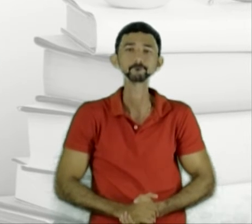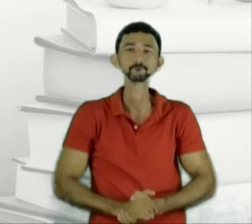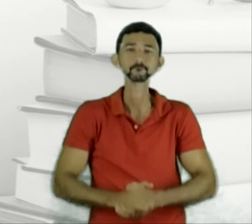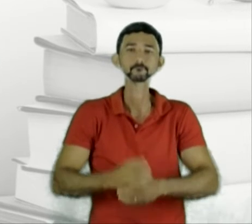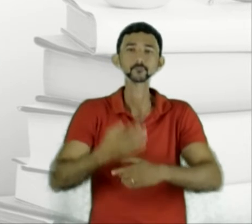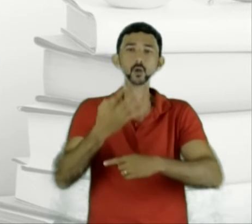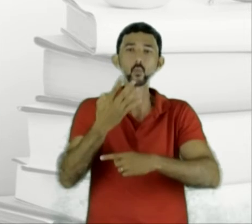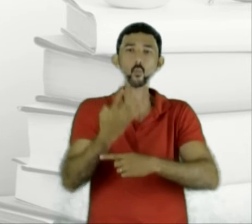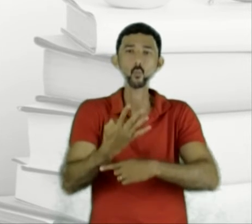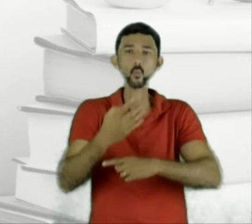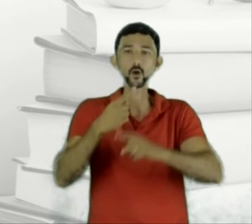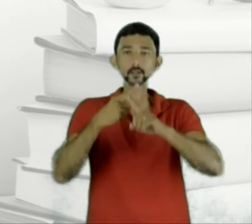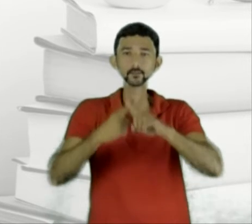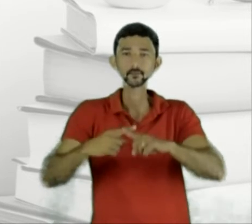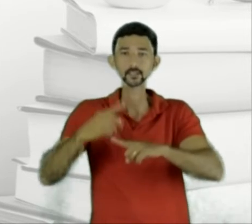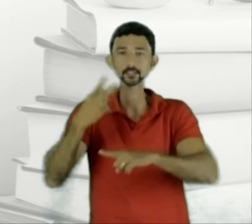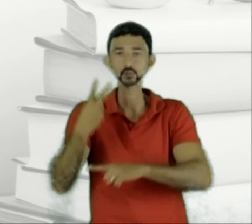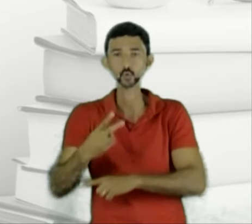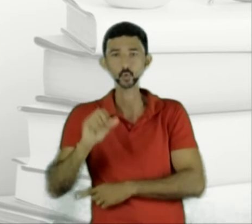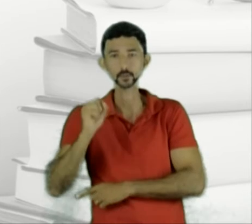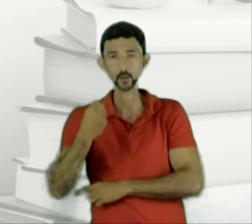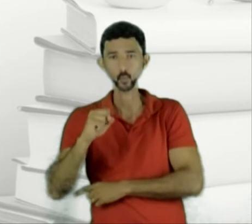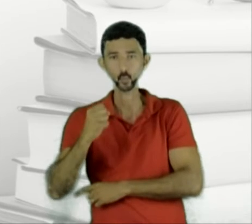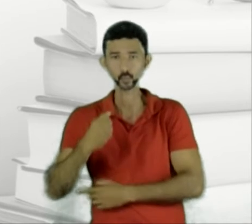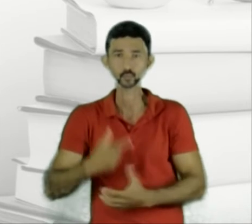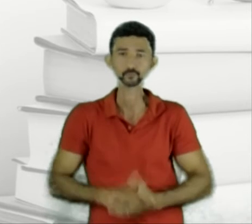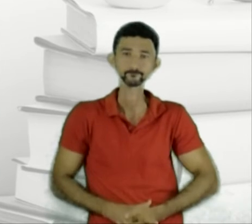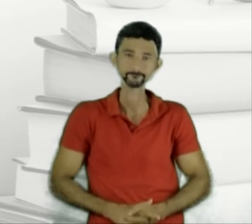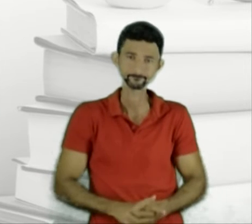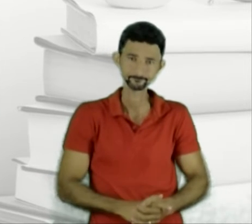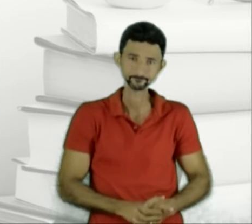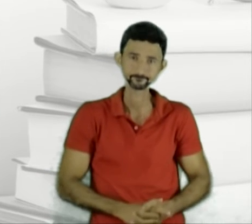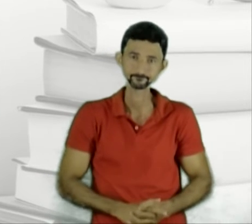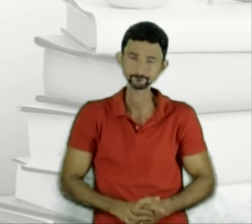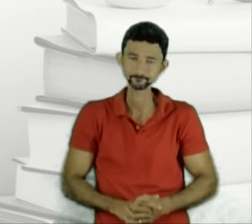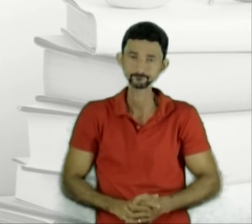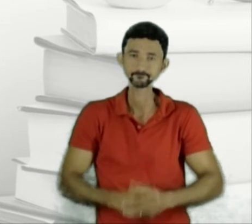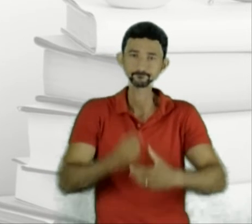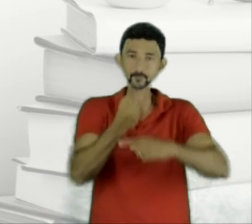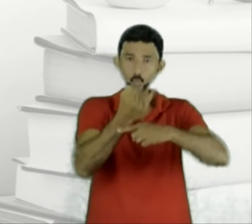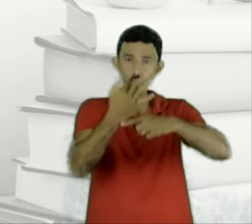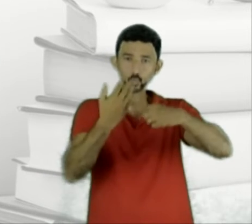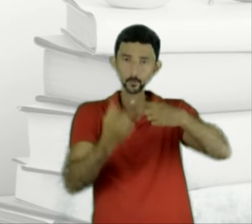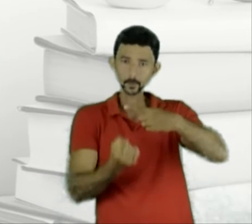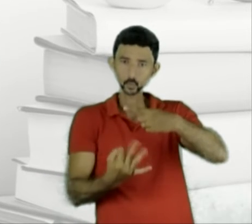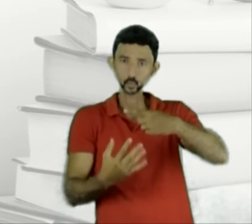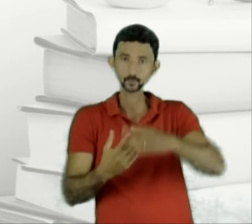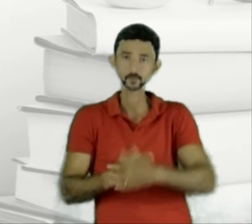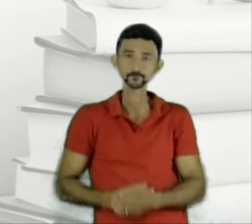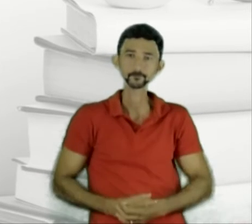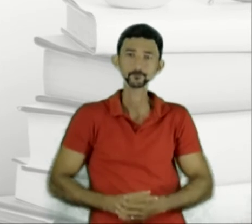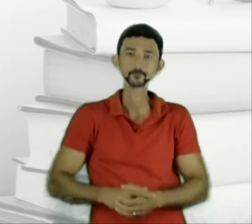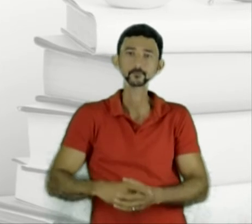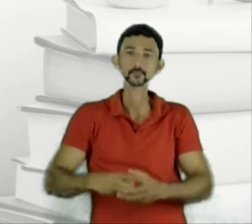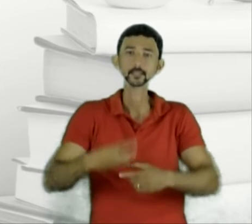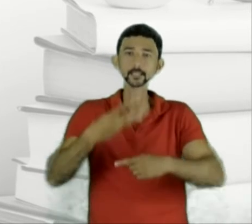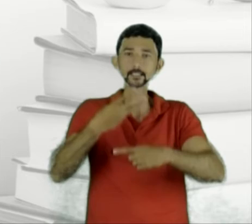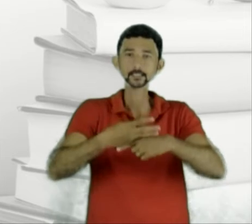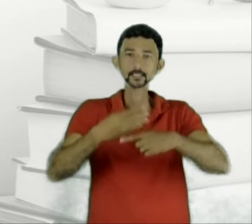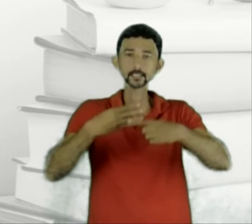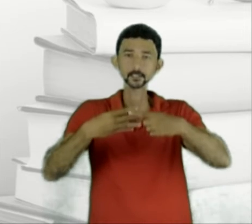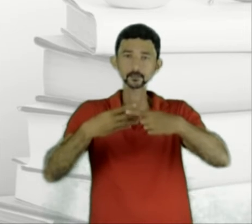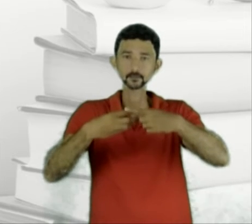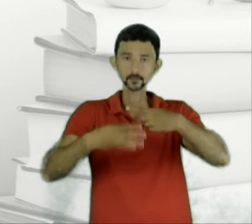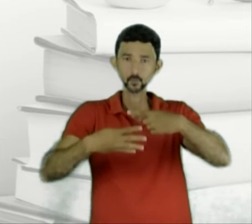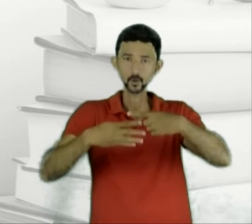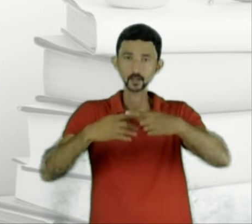4 vezes 2 dá 8. Então, só a parte do coeficiente numérico, nós temos 3 quartos vezes meio, dá